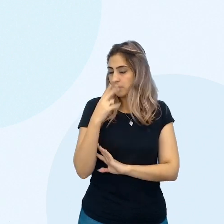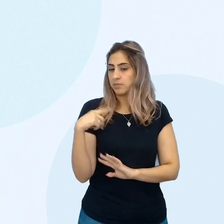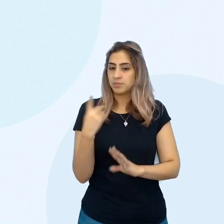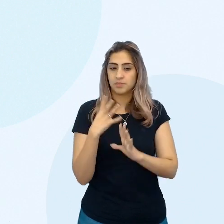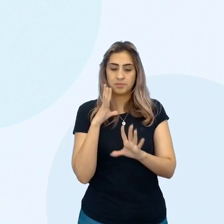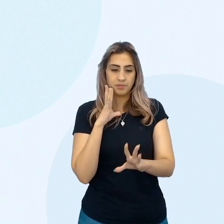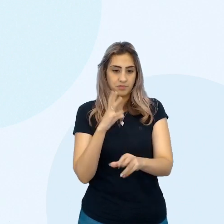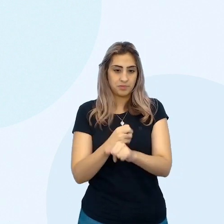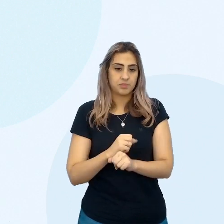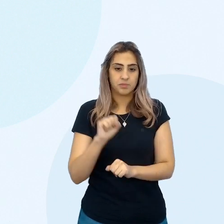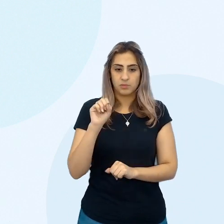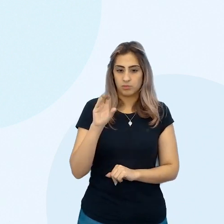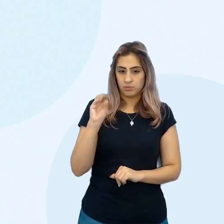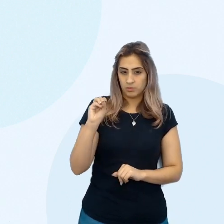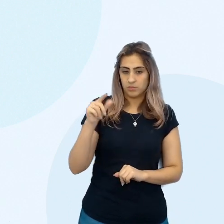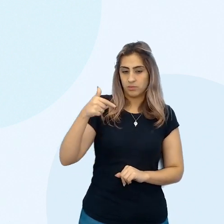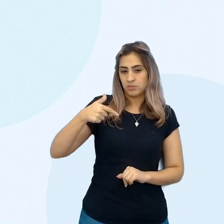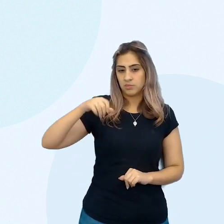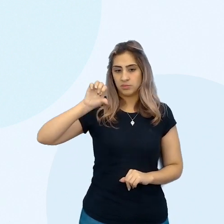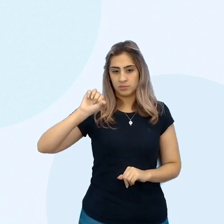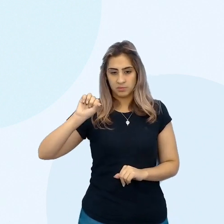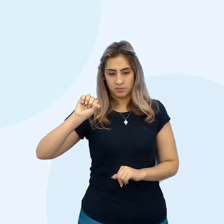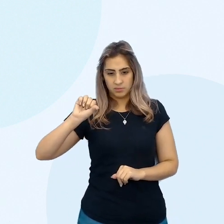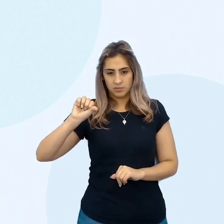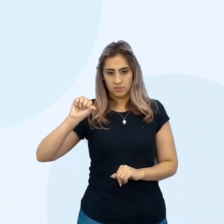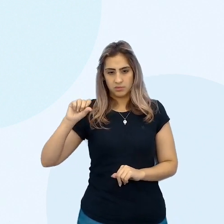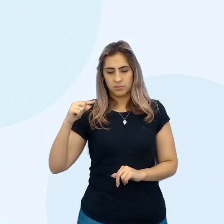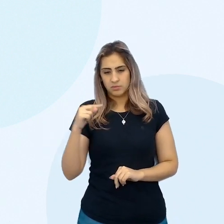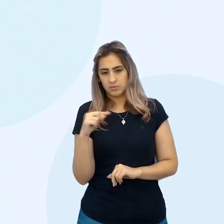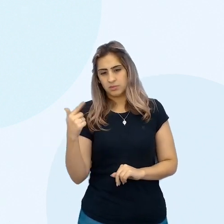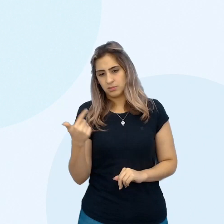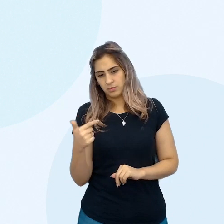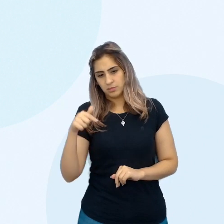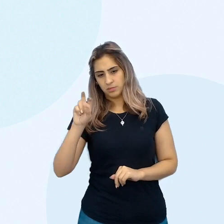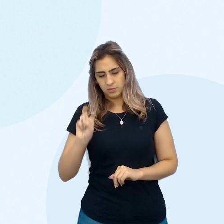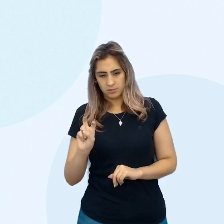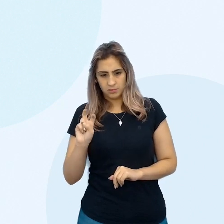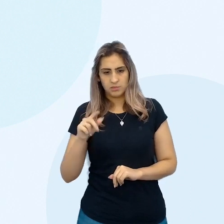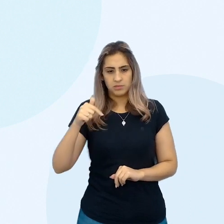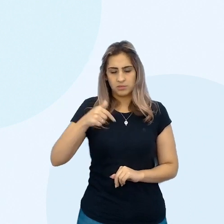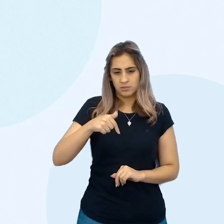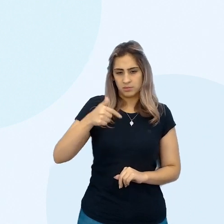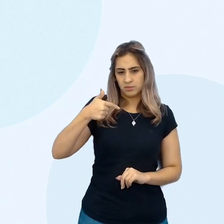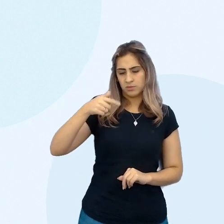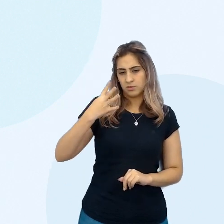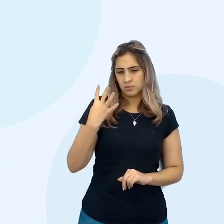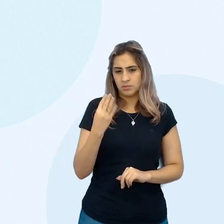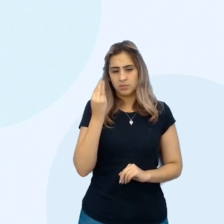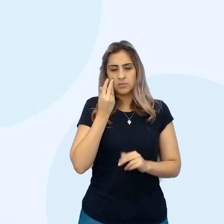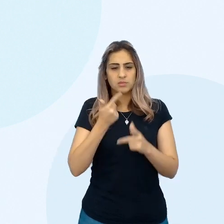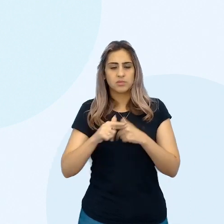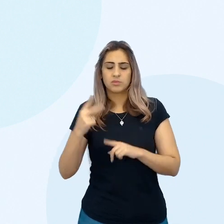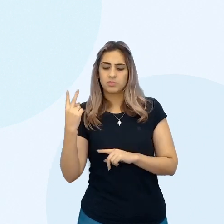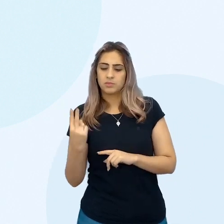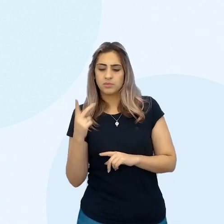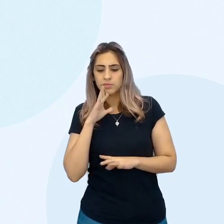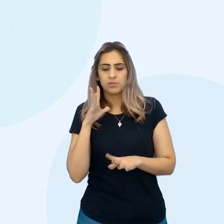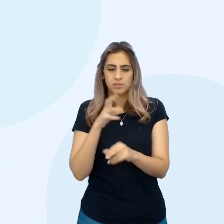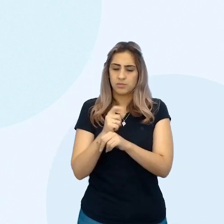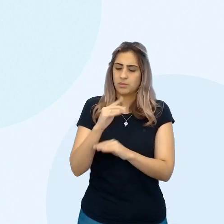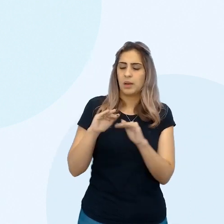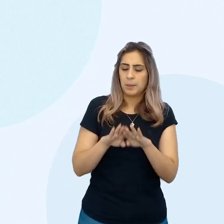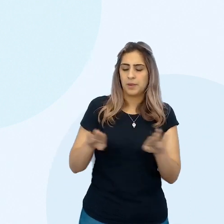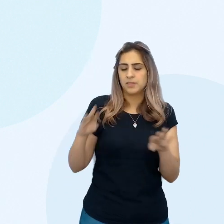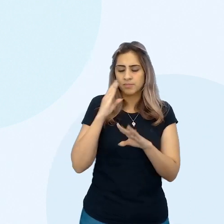somou, deu lá menos 80, menos 79, menos 80, menos 75 e menos 74. Isso. E a gente dividiu por 2 porque queria a média.